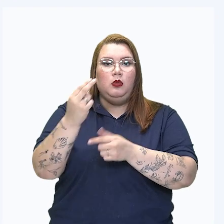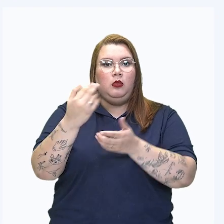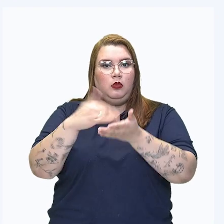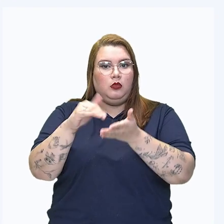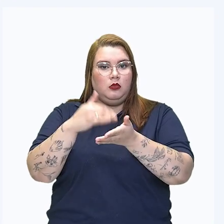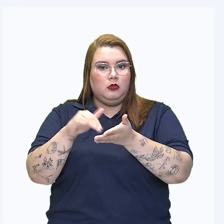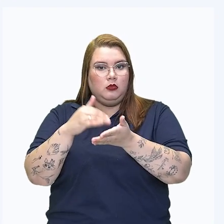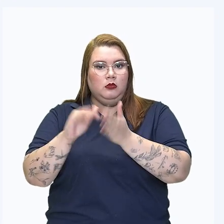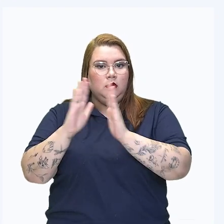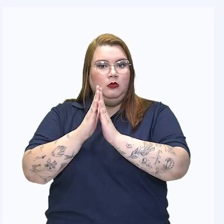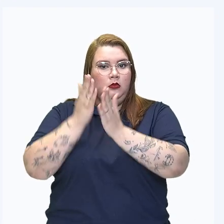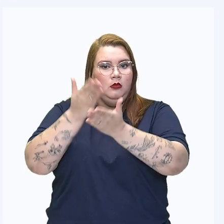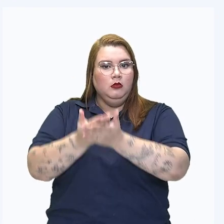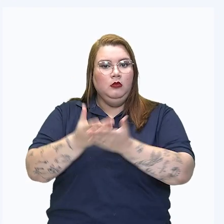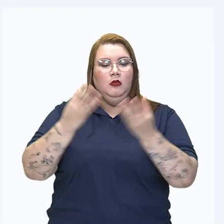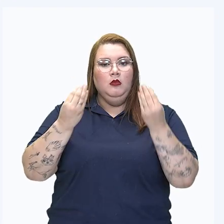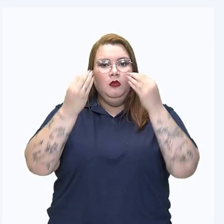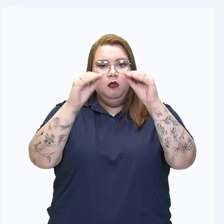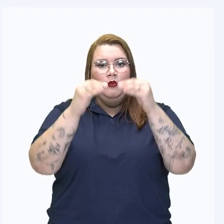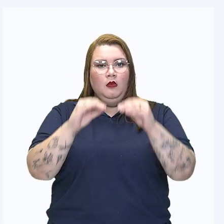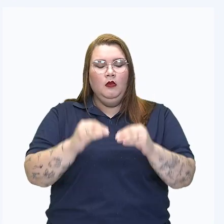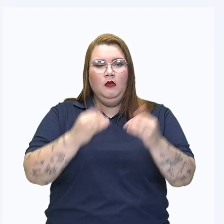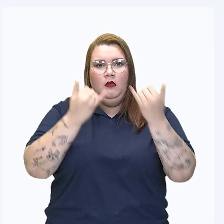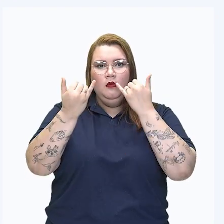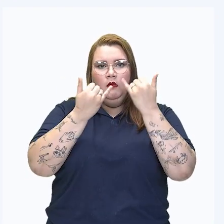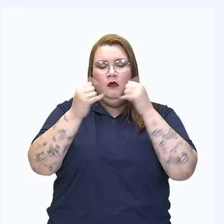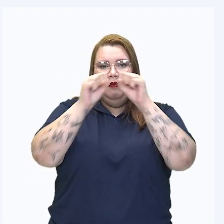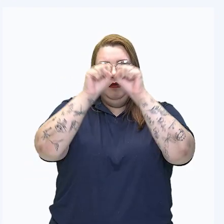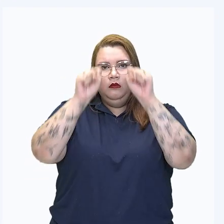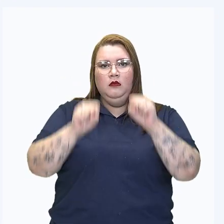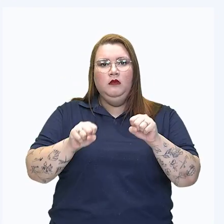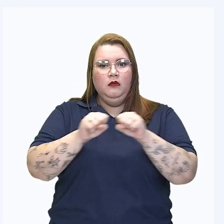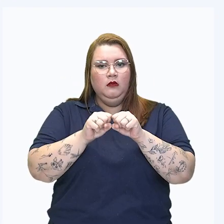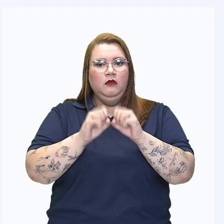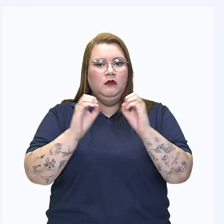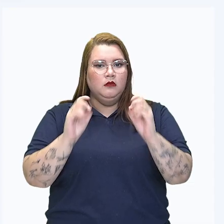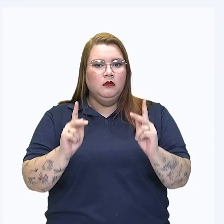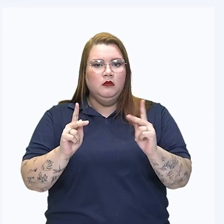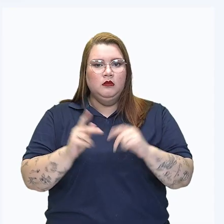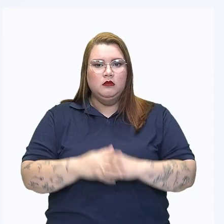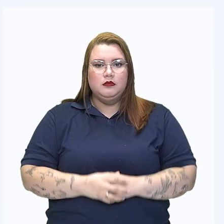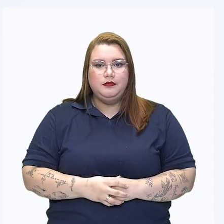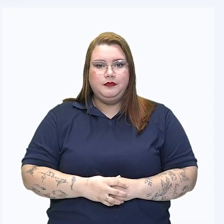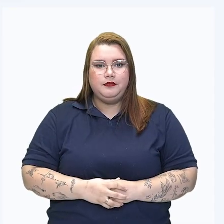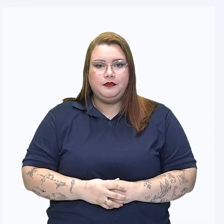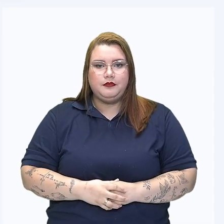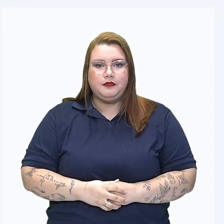gestor da escola, que é quem faz o lançamento das notas no CIGEAN, certo?